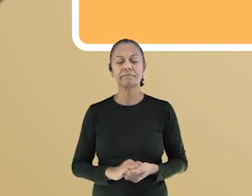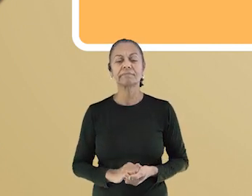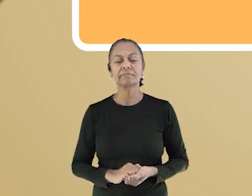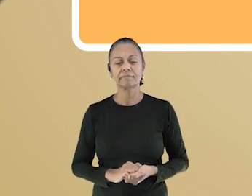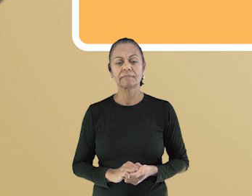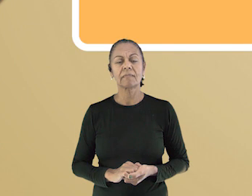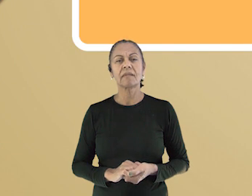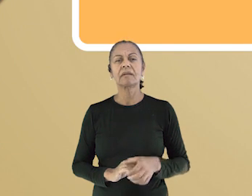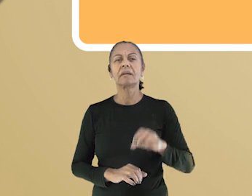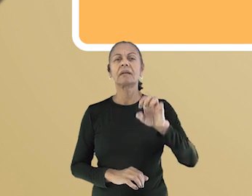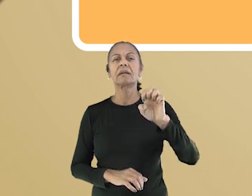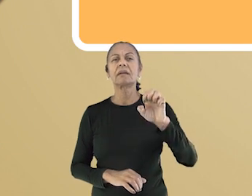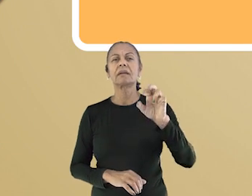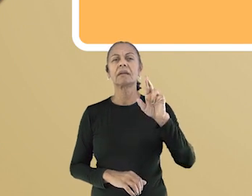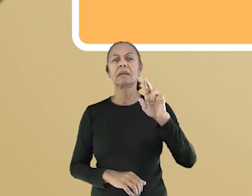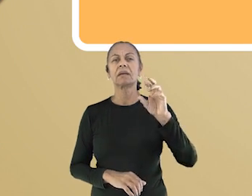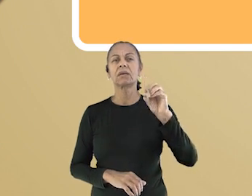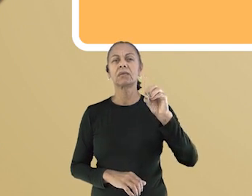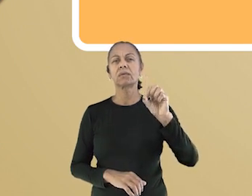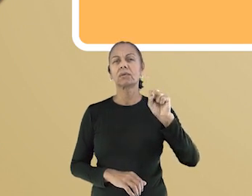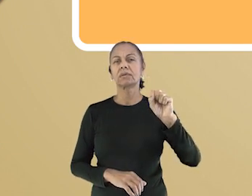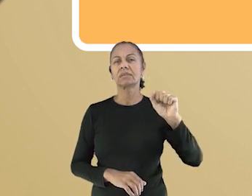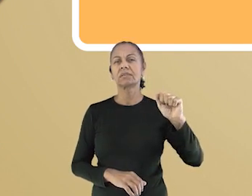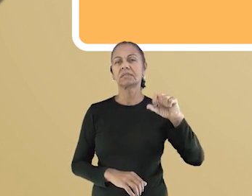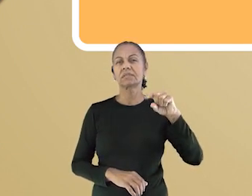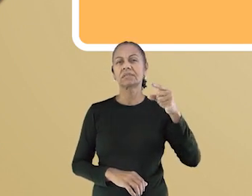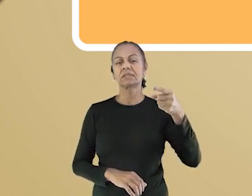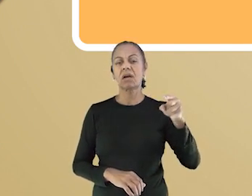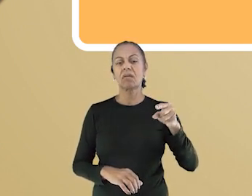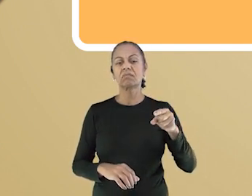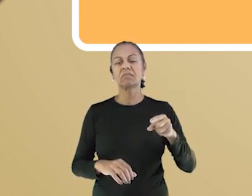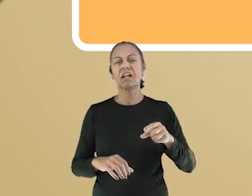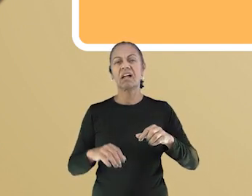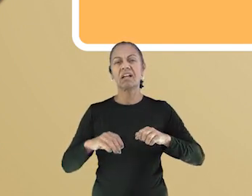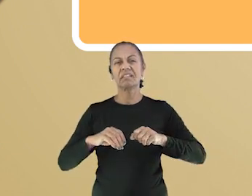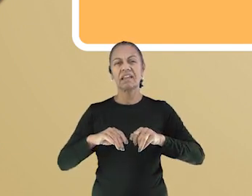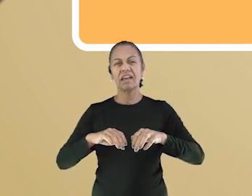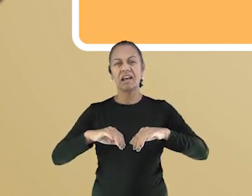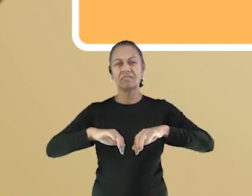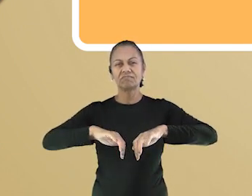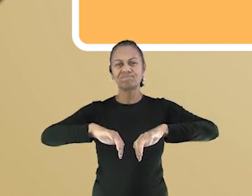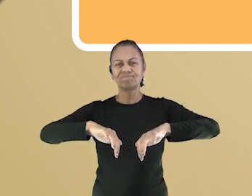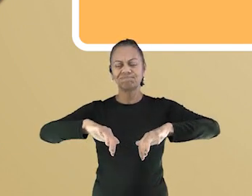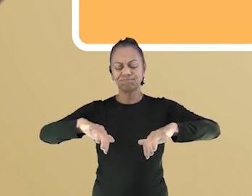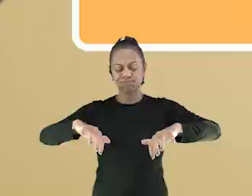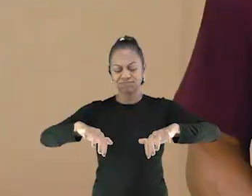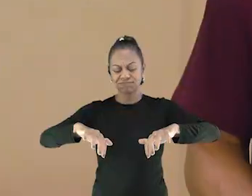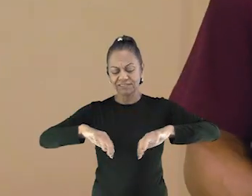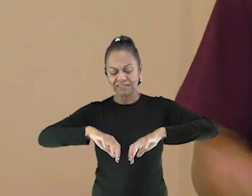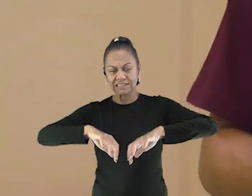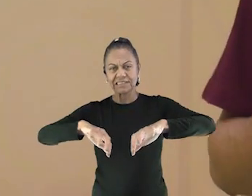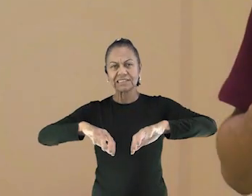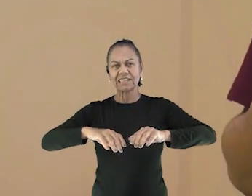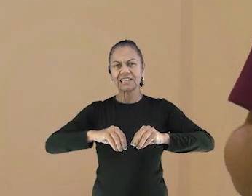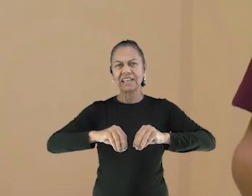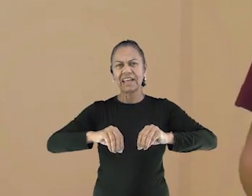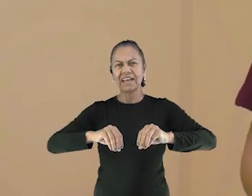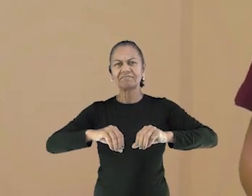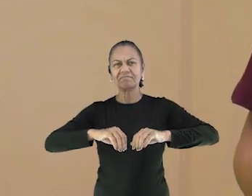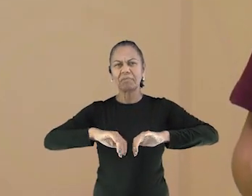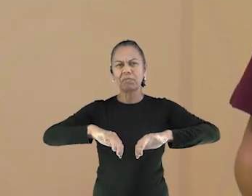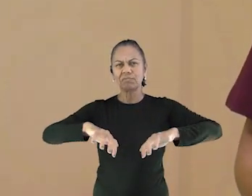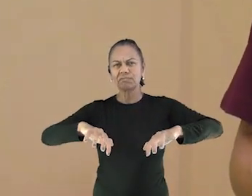sofrendo erosão. E o que é isso? É o deslocamento da terra para zonas mais baixas do que onde ela já está. Sem a presença das